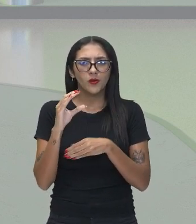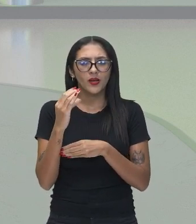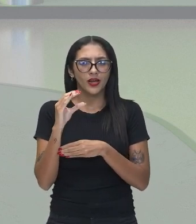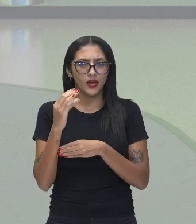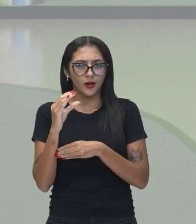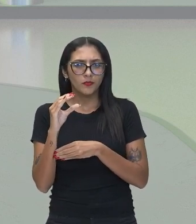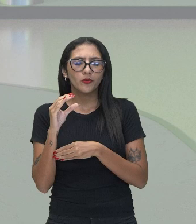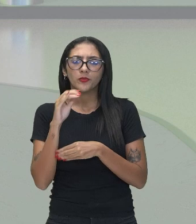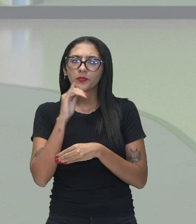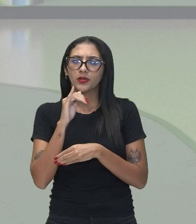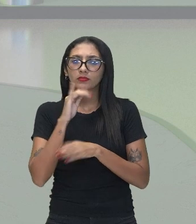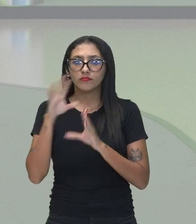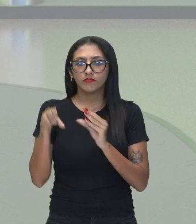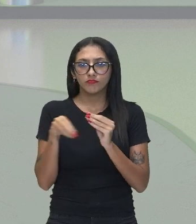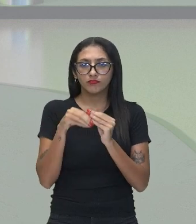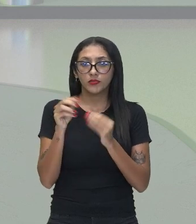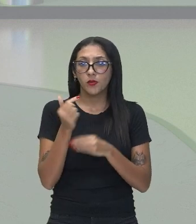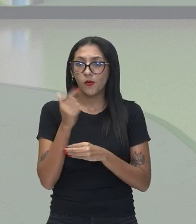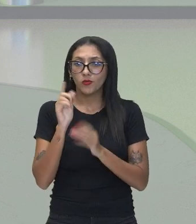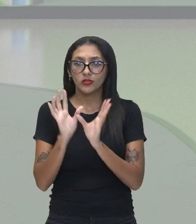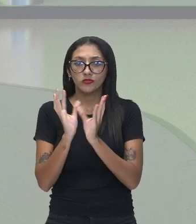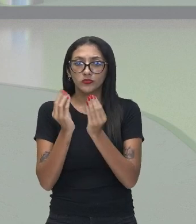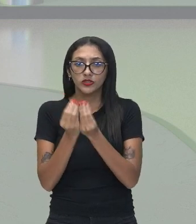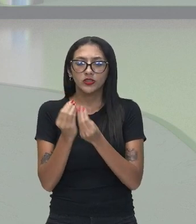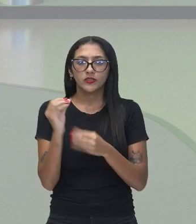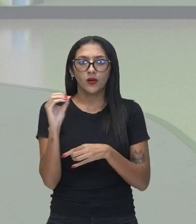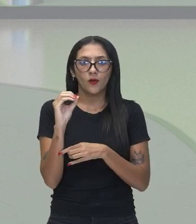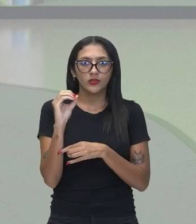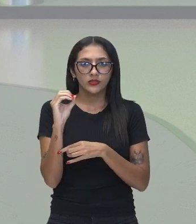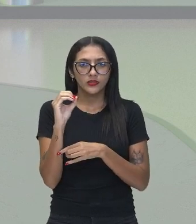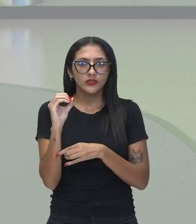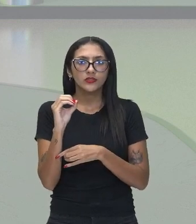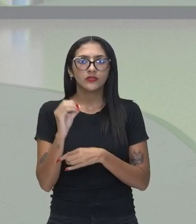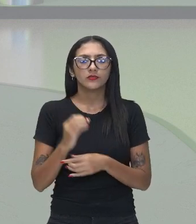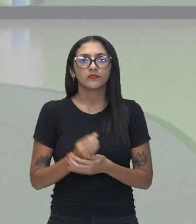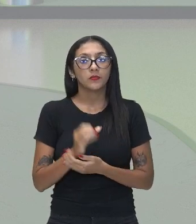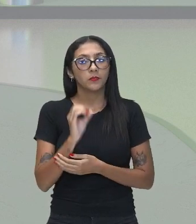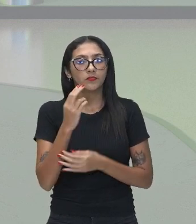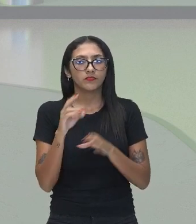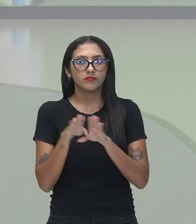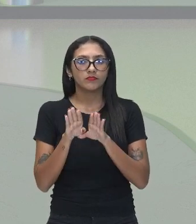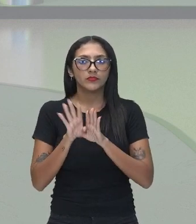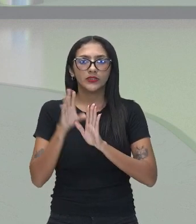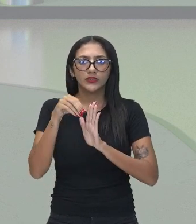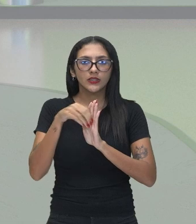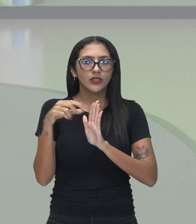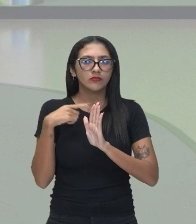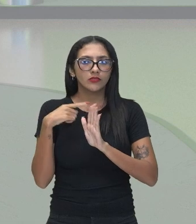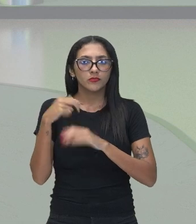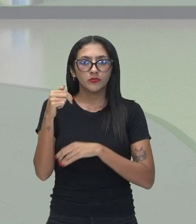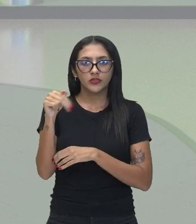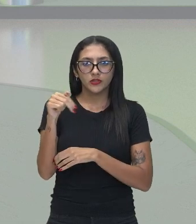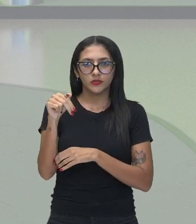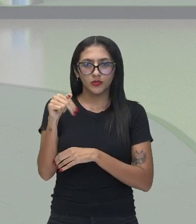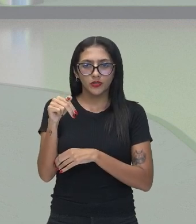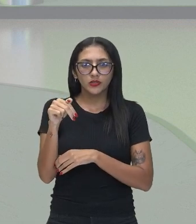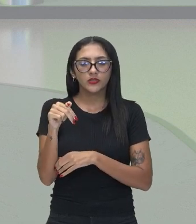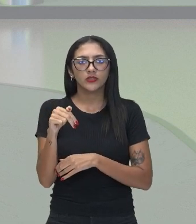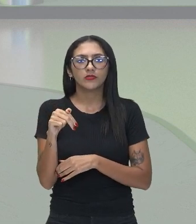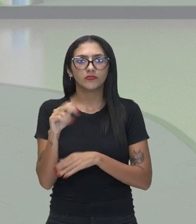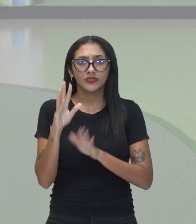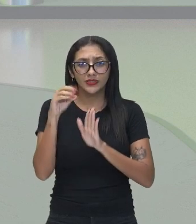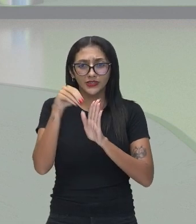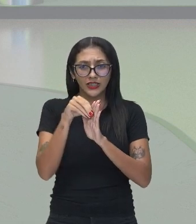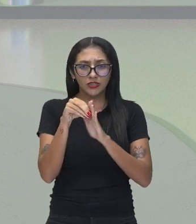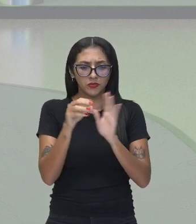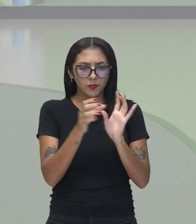exemplo, tem um oxigênio, ou ela se fechou ali dentro da cadeia tem um nitrogênio, dentro do ciclo tem um nitrogênio,